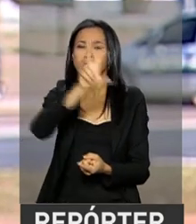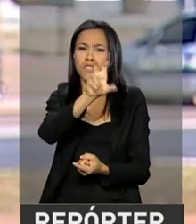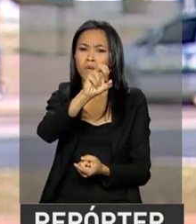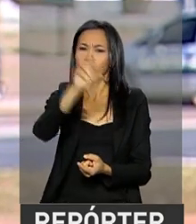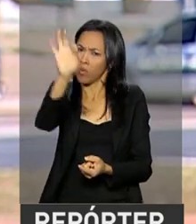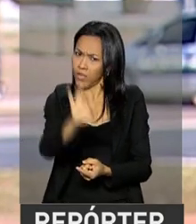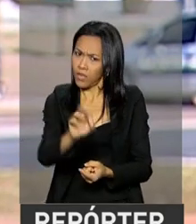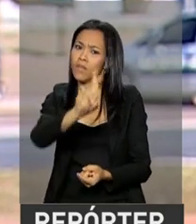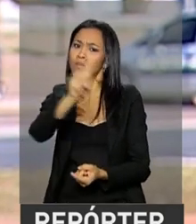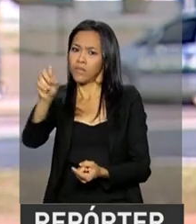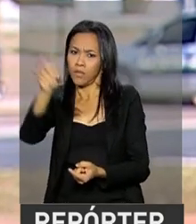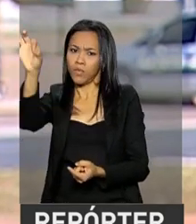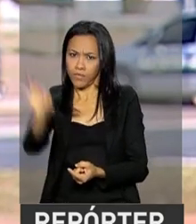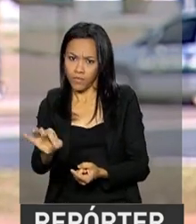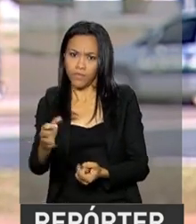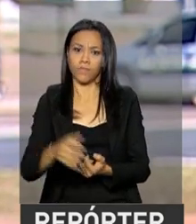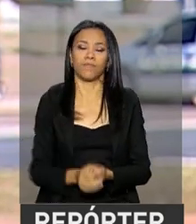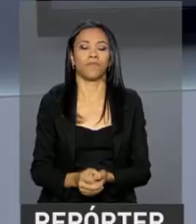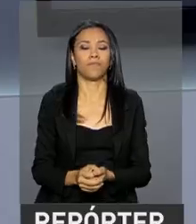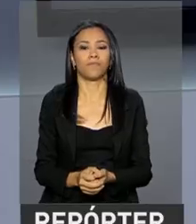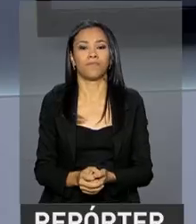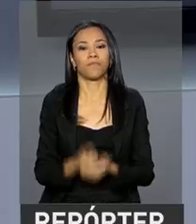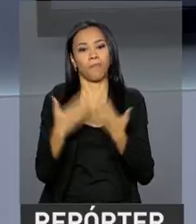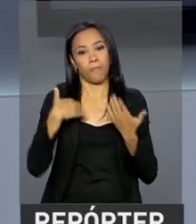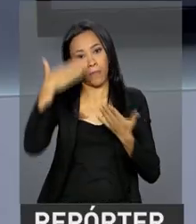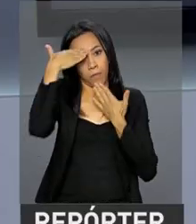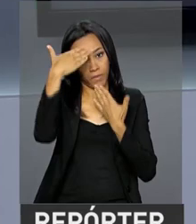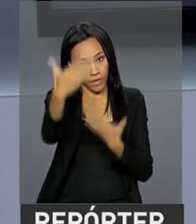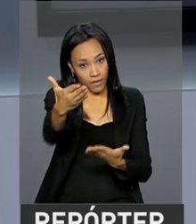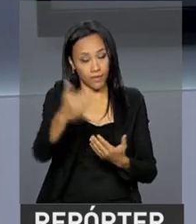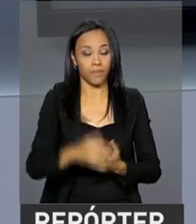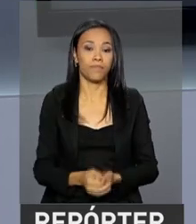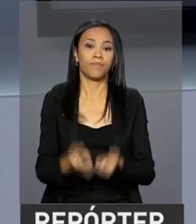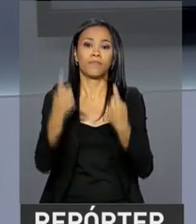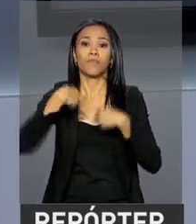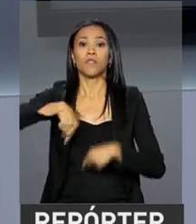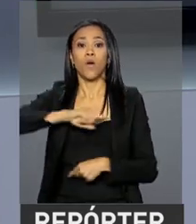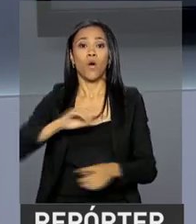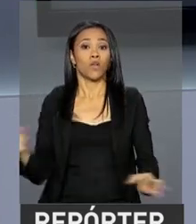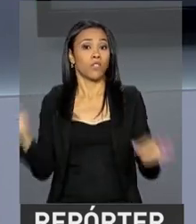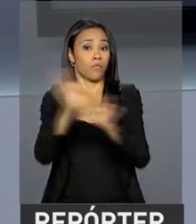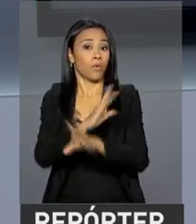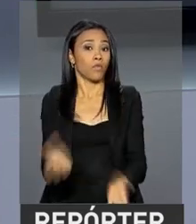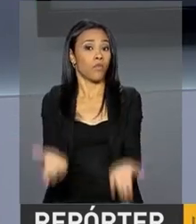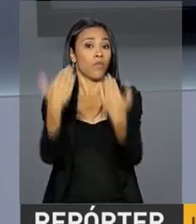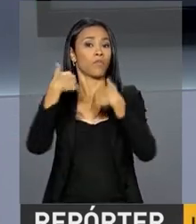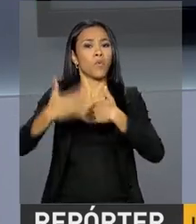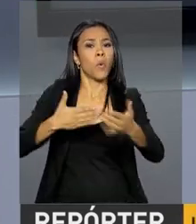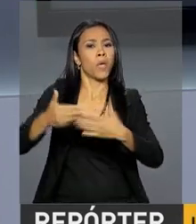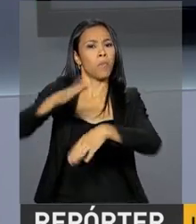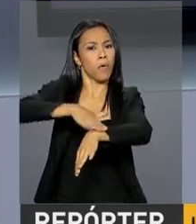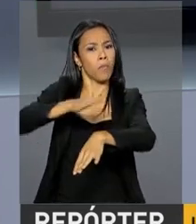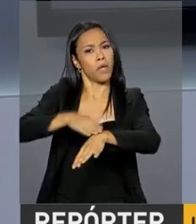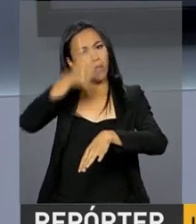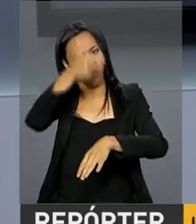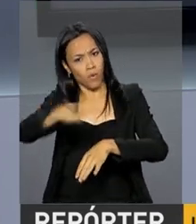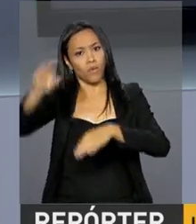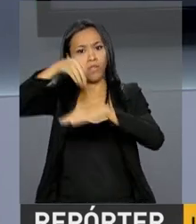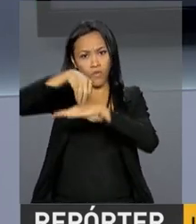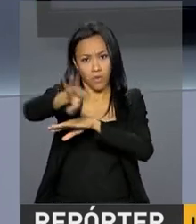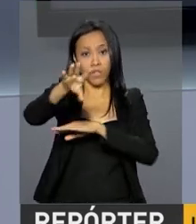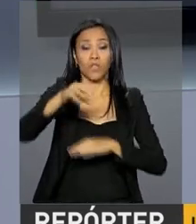educação superior Carolina Obrigada Gabriela Noronha nós ficamos por aqui voltamos a qualquer momento com outras